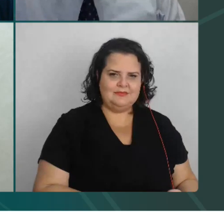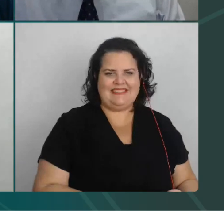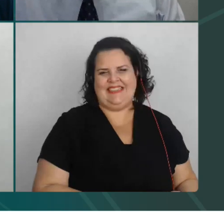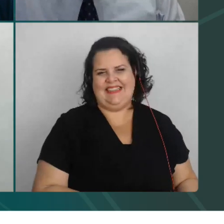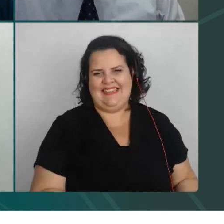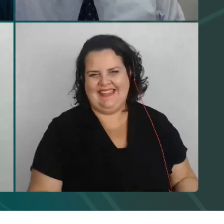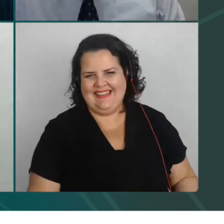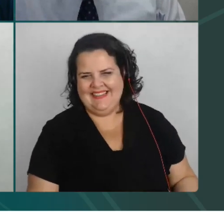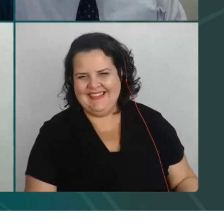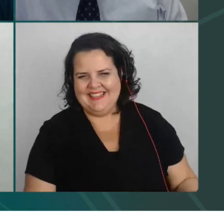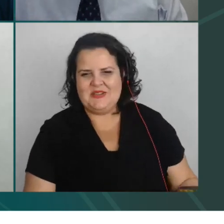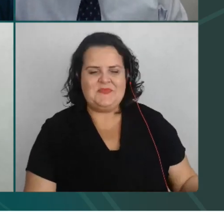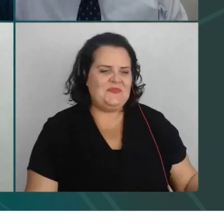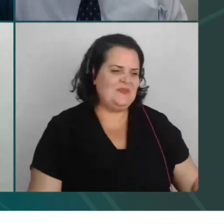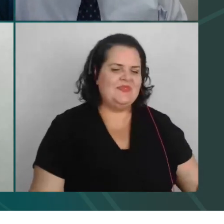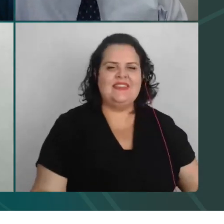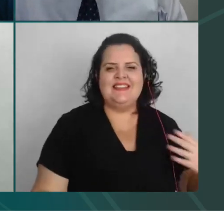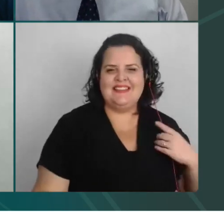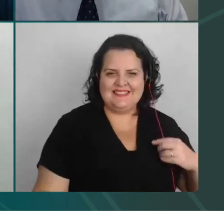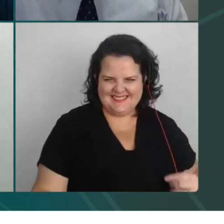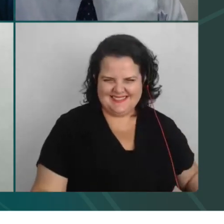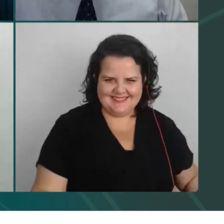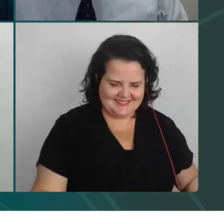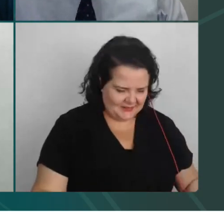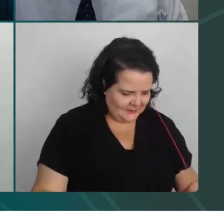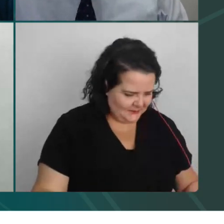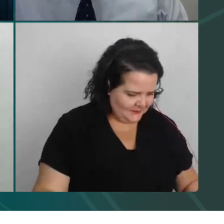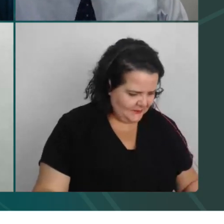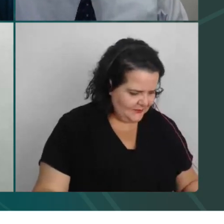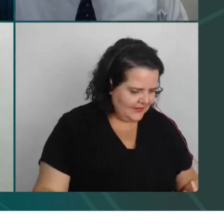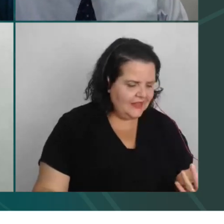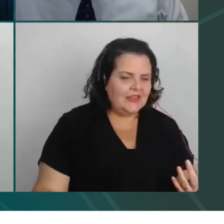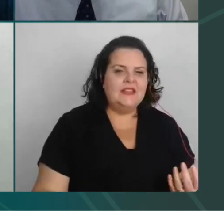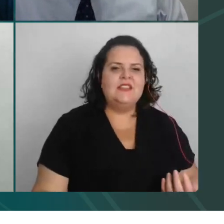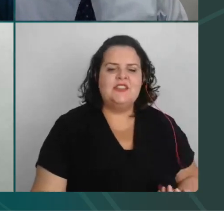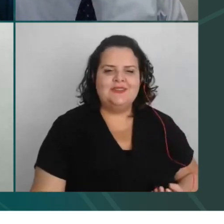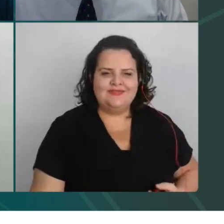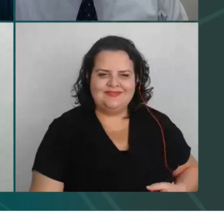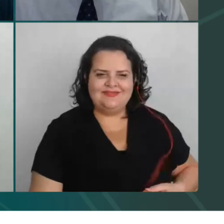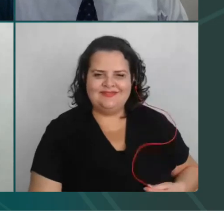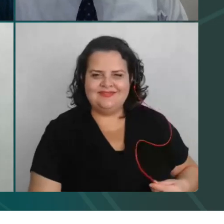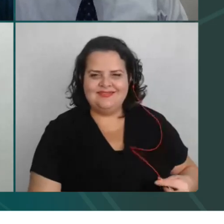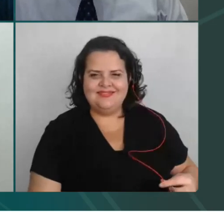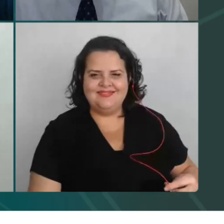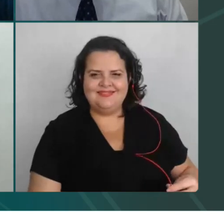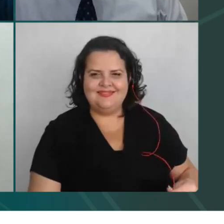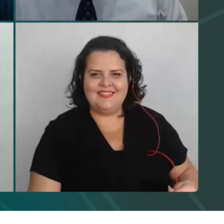aqui hoje. O seu neto foi a salvação. As novas gerações.